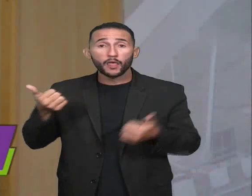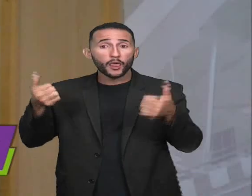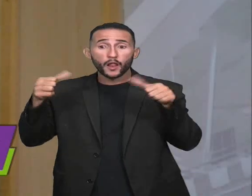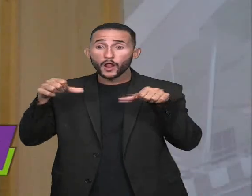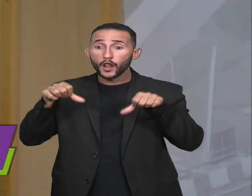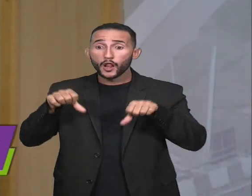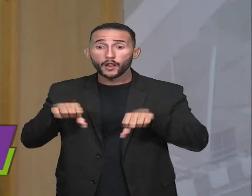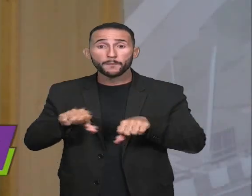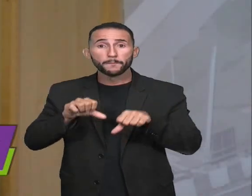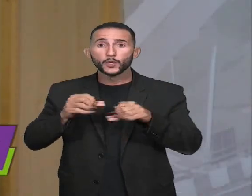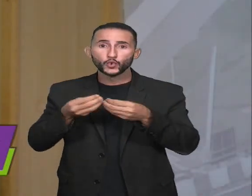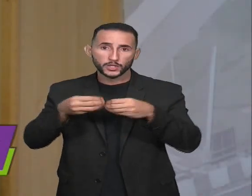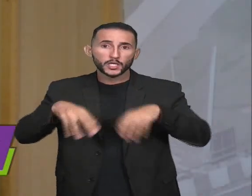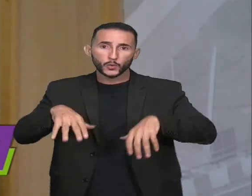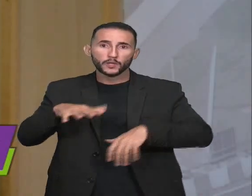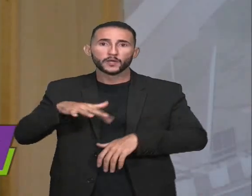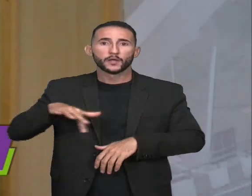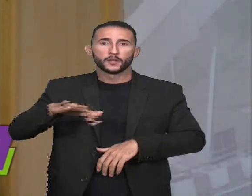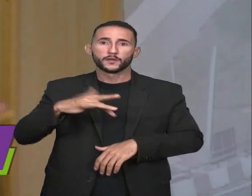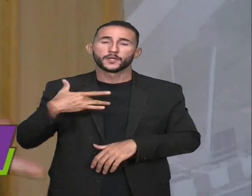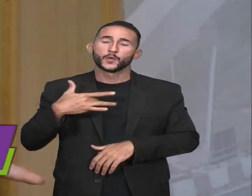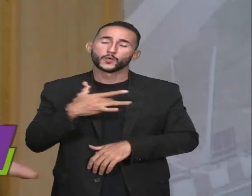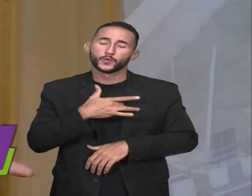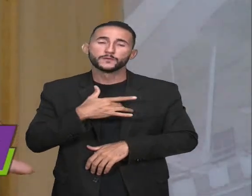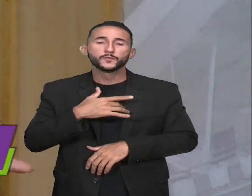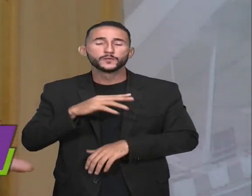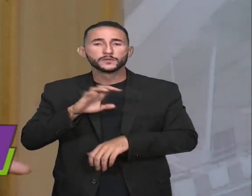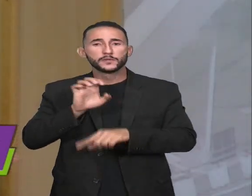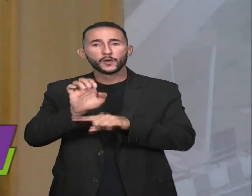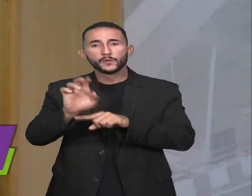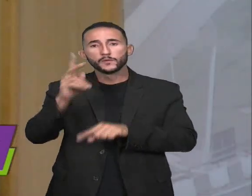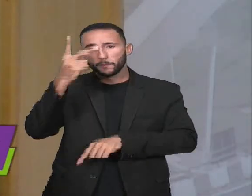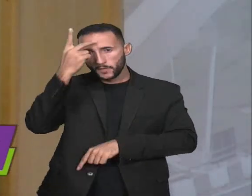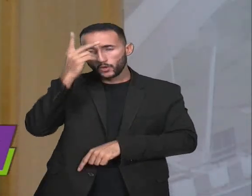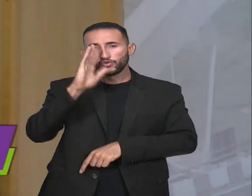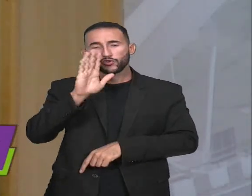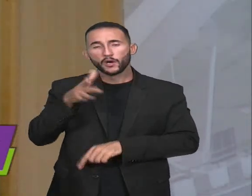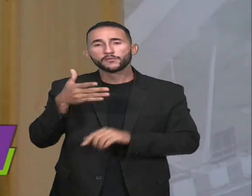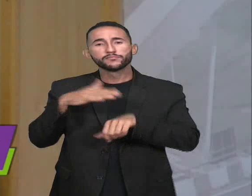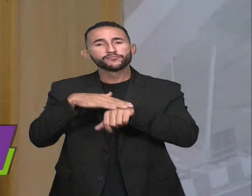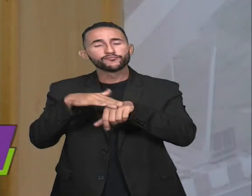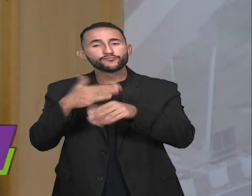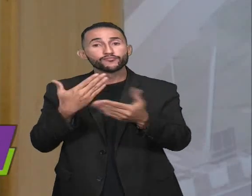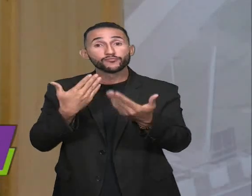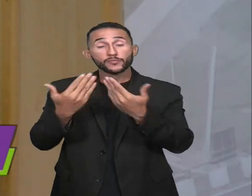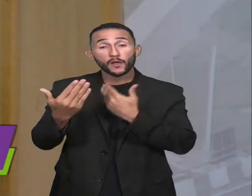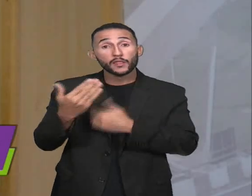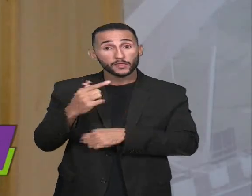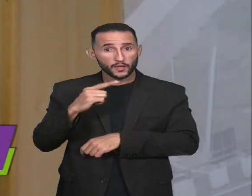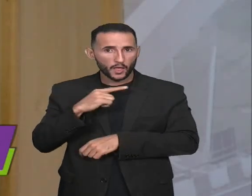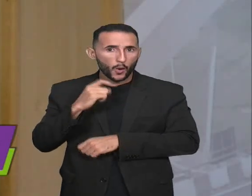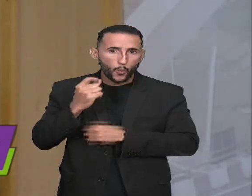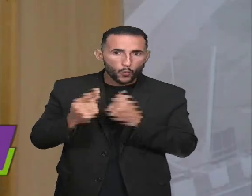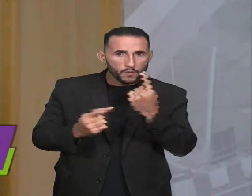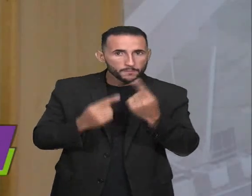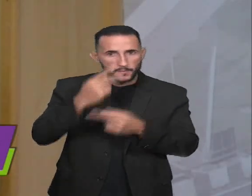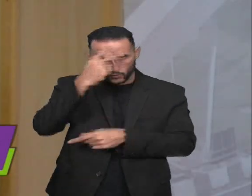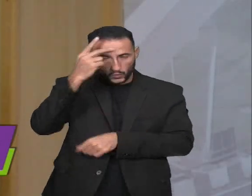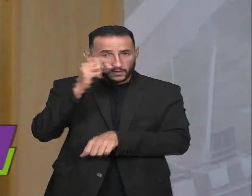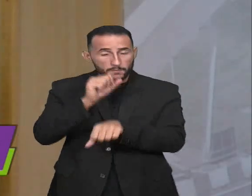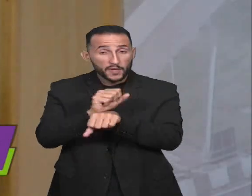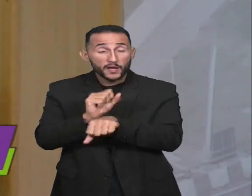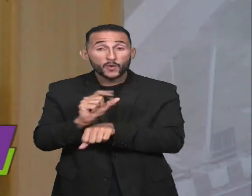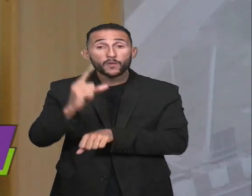Paulo né conversando com as pessoas tem em torno de Espera de 10 meses quem com